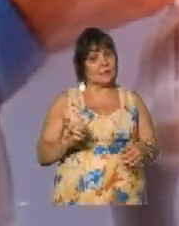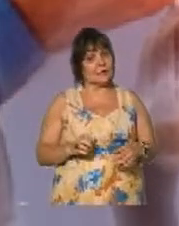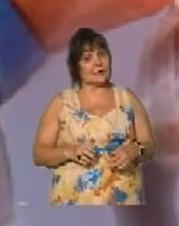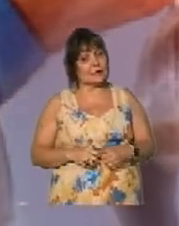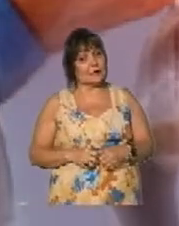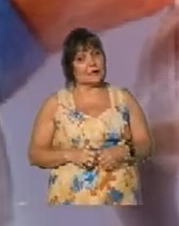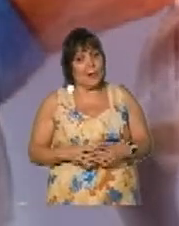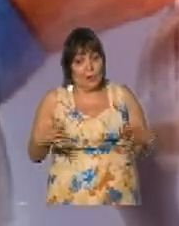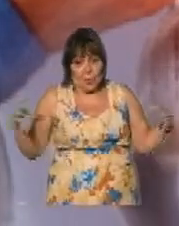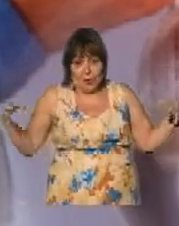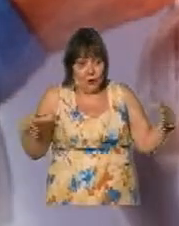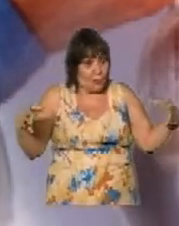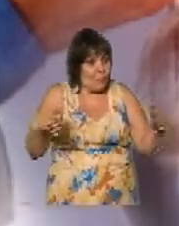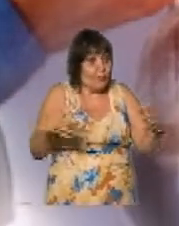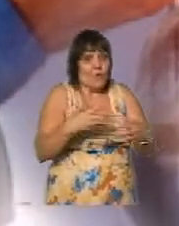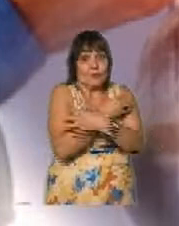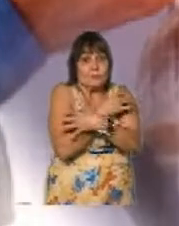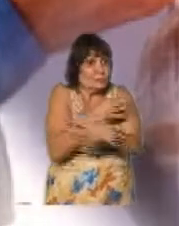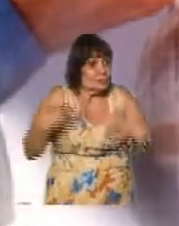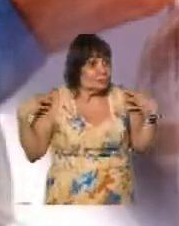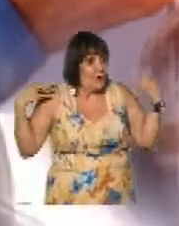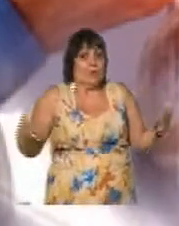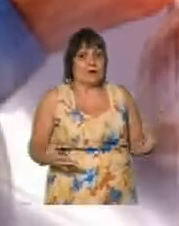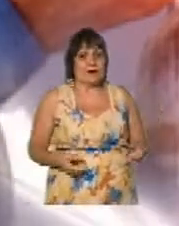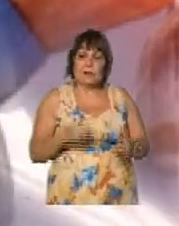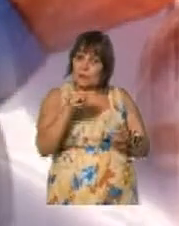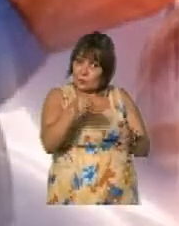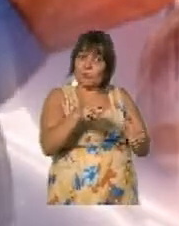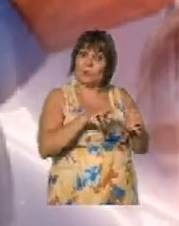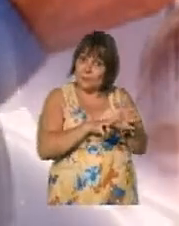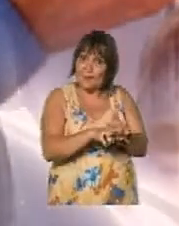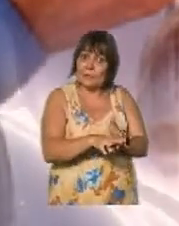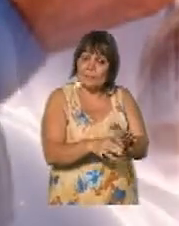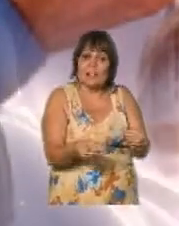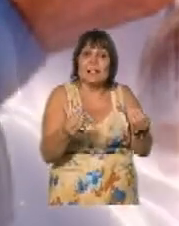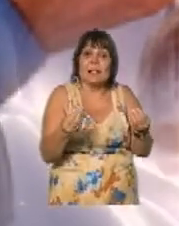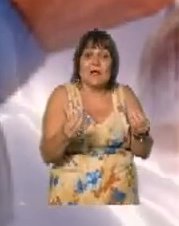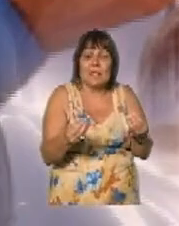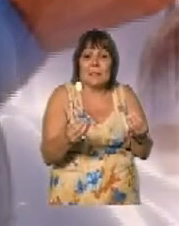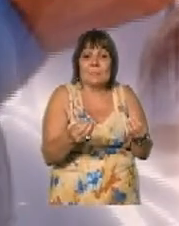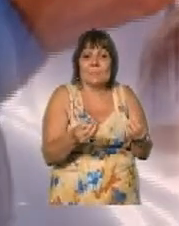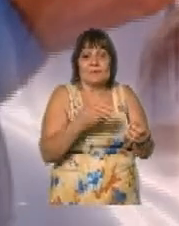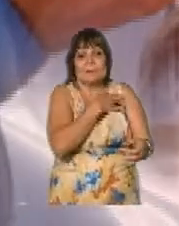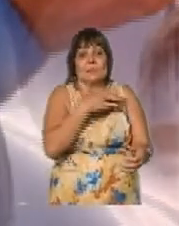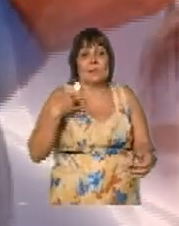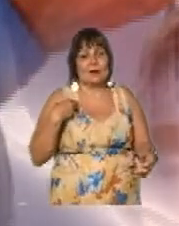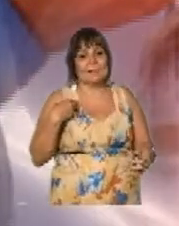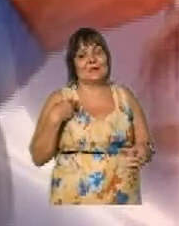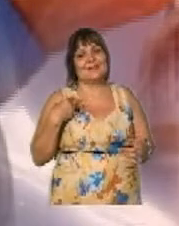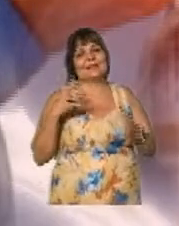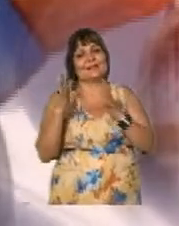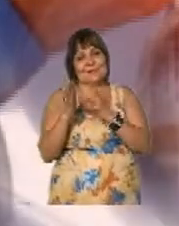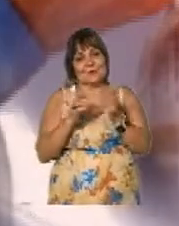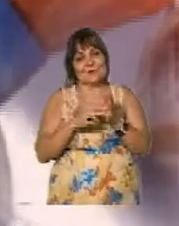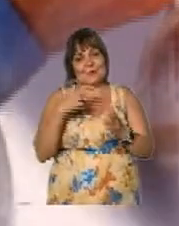As multidões te apertam e te oprimem, e tu dizes: quem me tocou? Contudo, Jesus insistiu: alguém me tocou, porque eu senti que de mim saiu